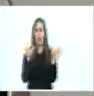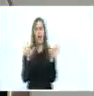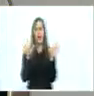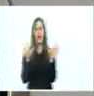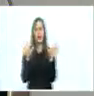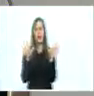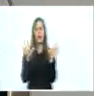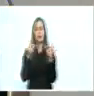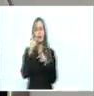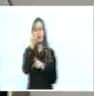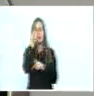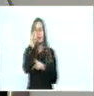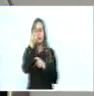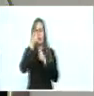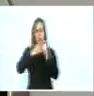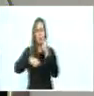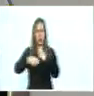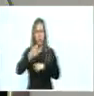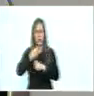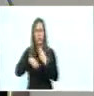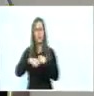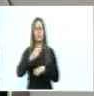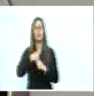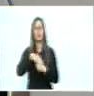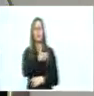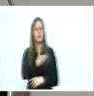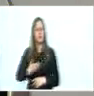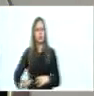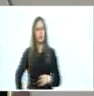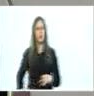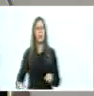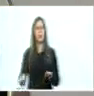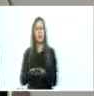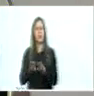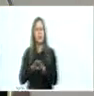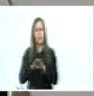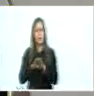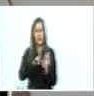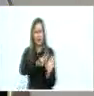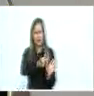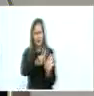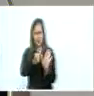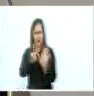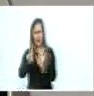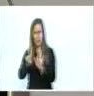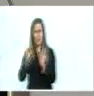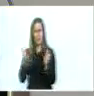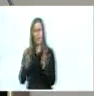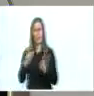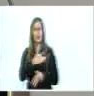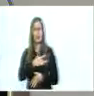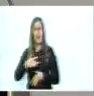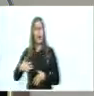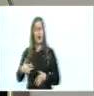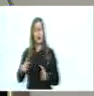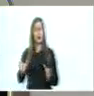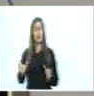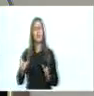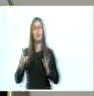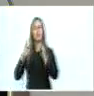contexto da gestão pública. Além disso, durante essa semana, a Comissão de Saúde da Câmara se